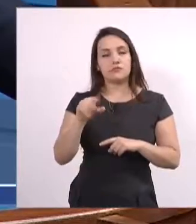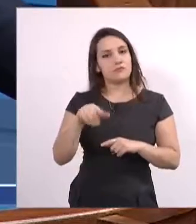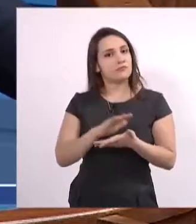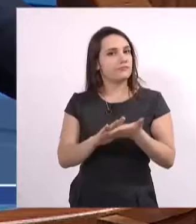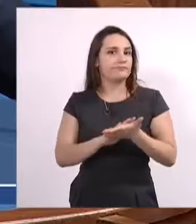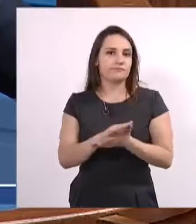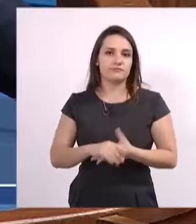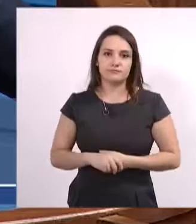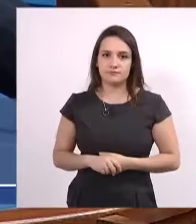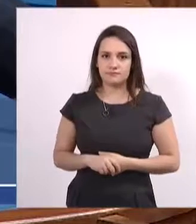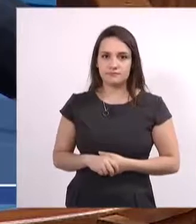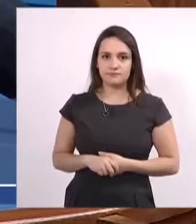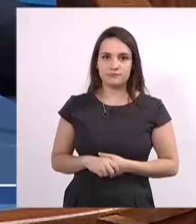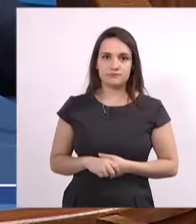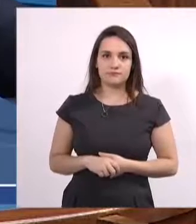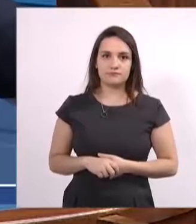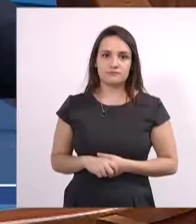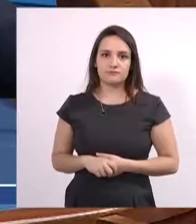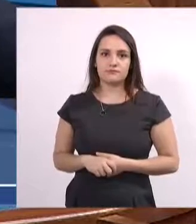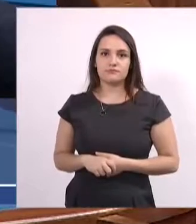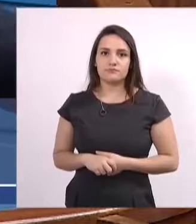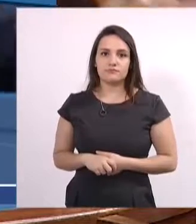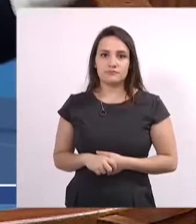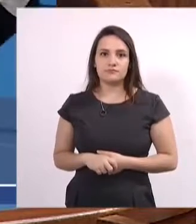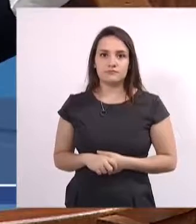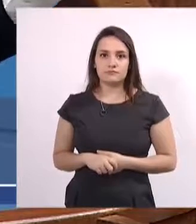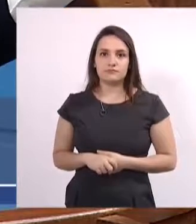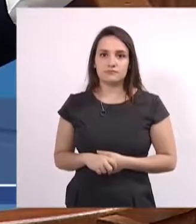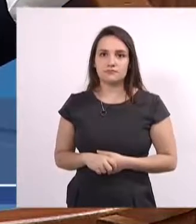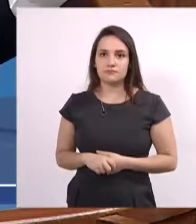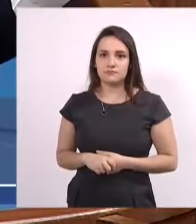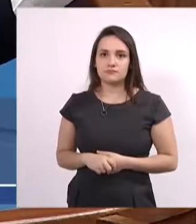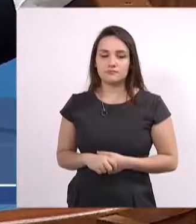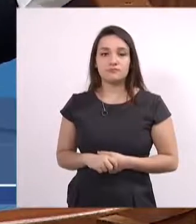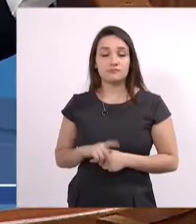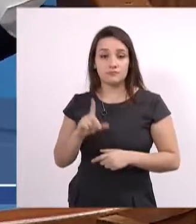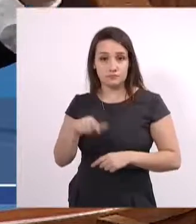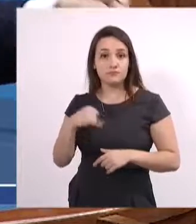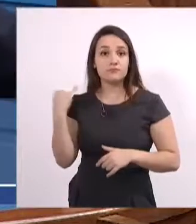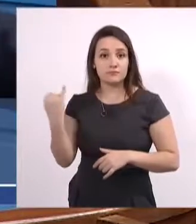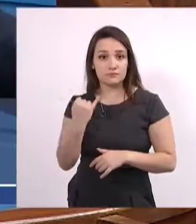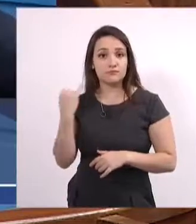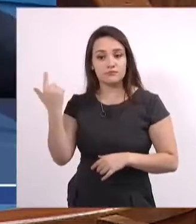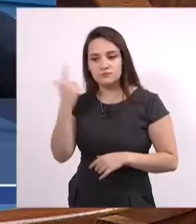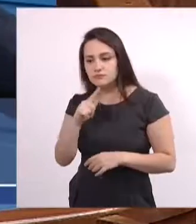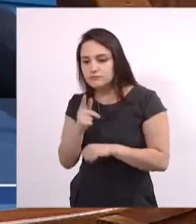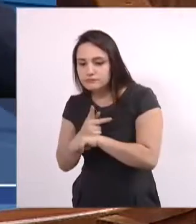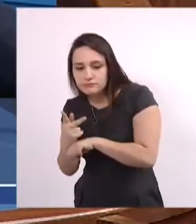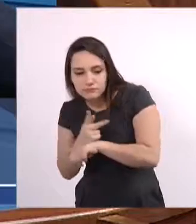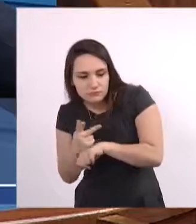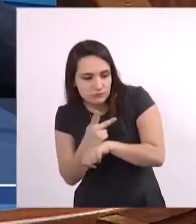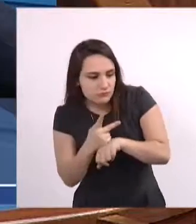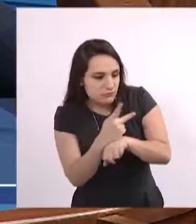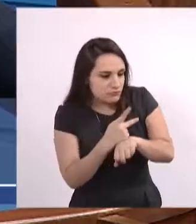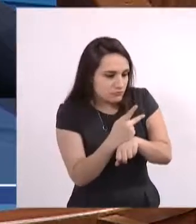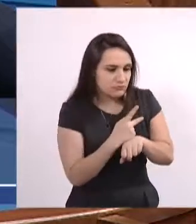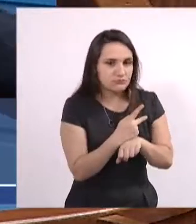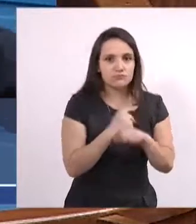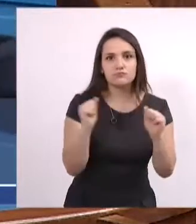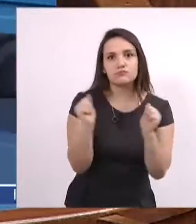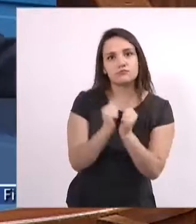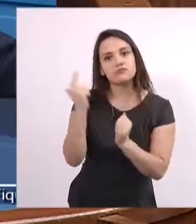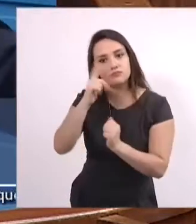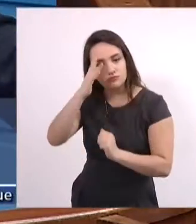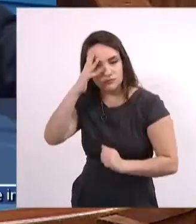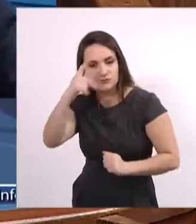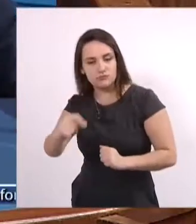O consórcio, ele é fundamental para encontrar soluções em conjuntos, como